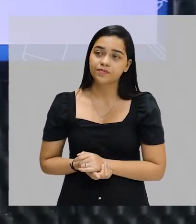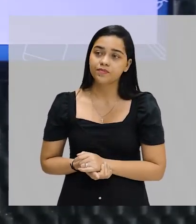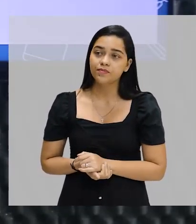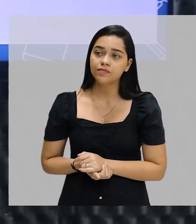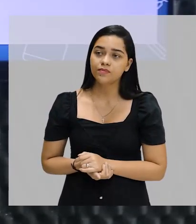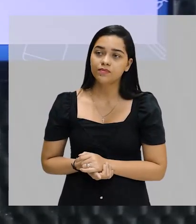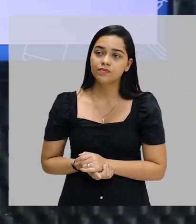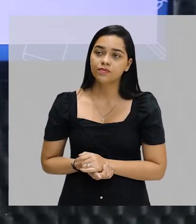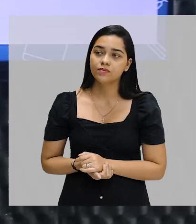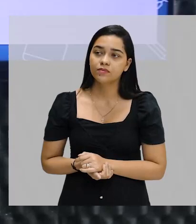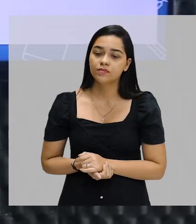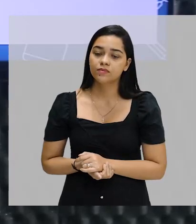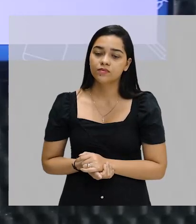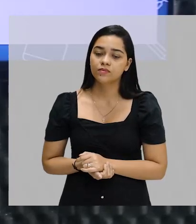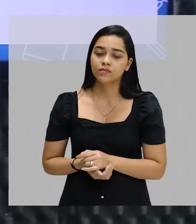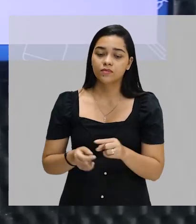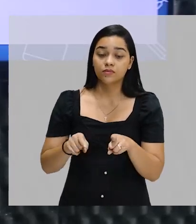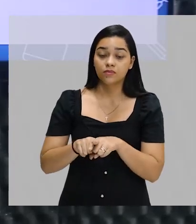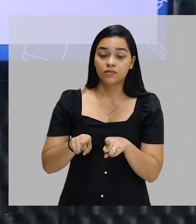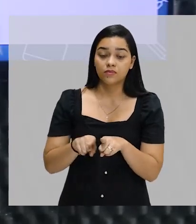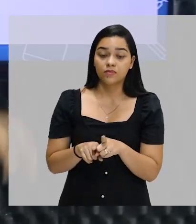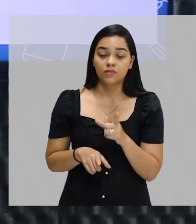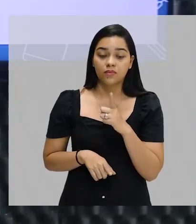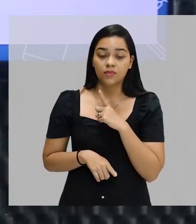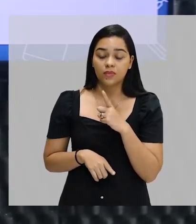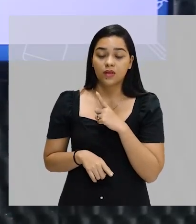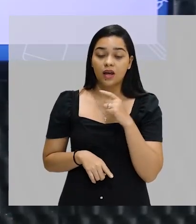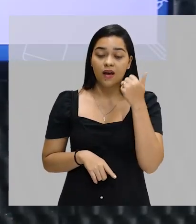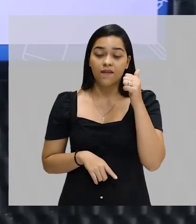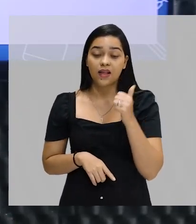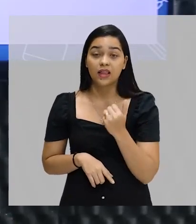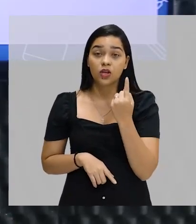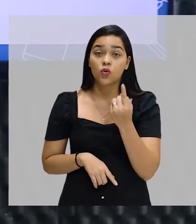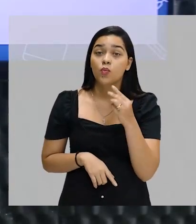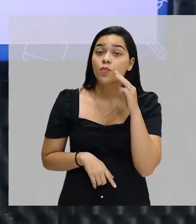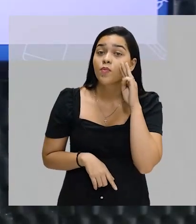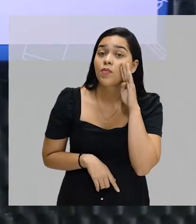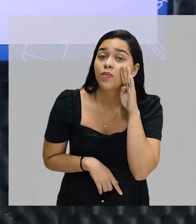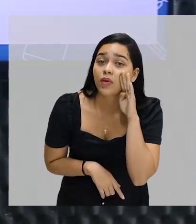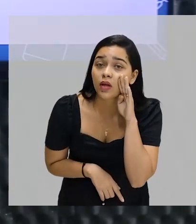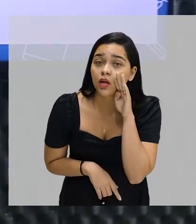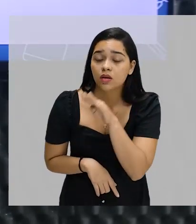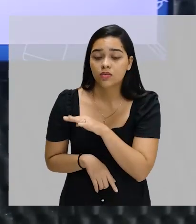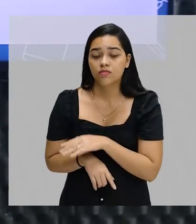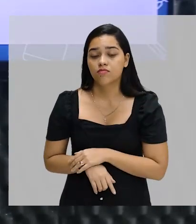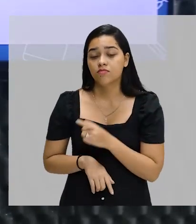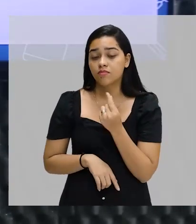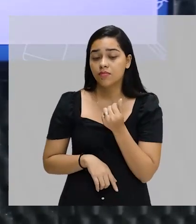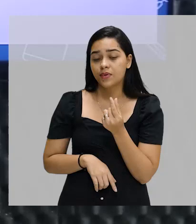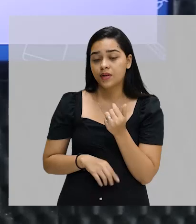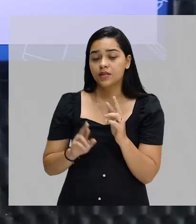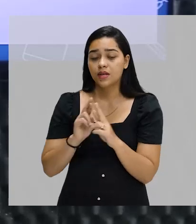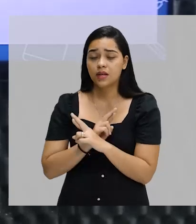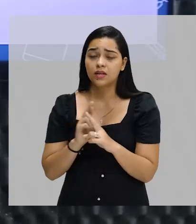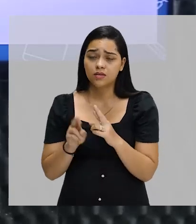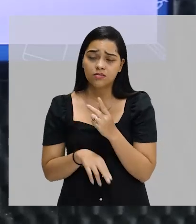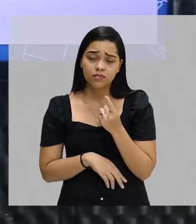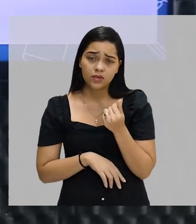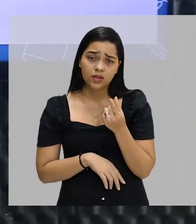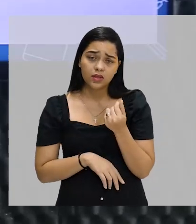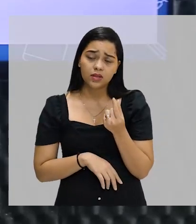esse bem aí. A casa foi avaliada em 1 bilhão. Preço. Relação de